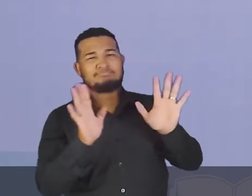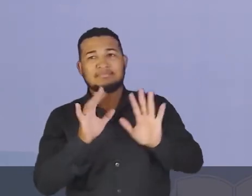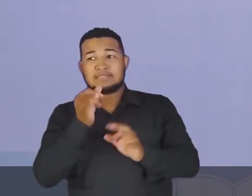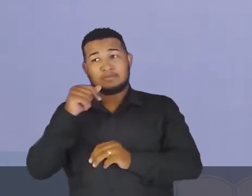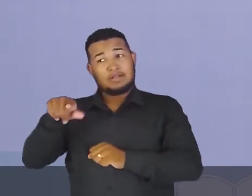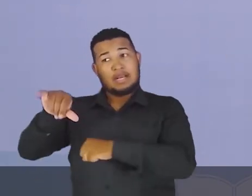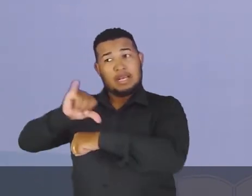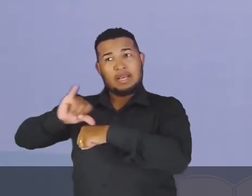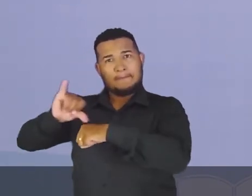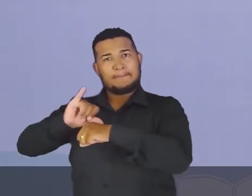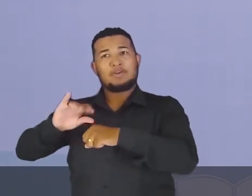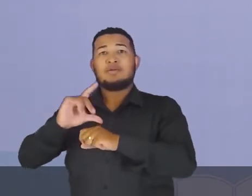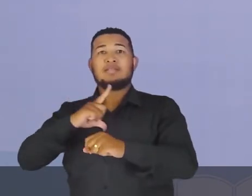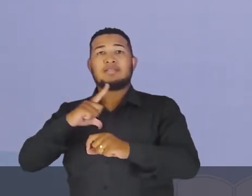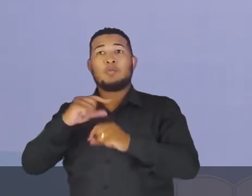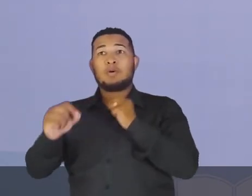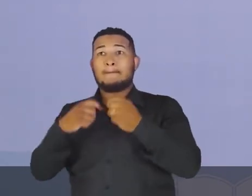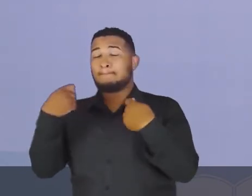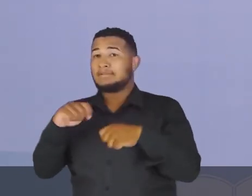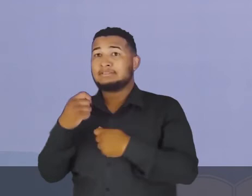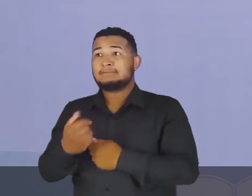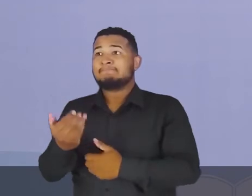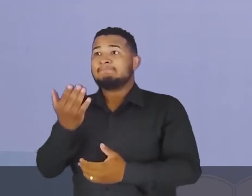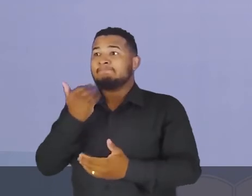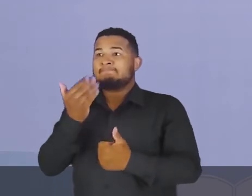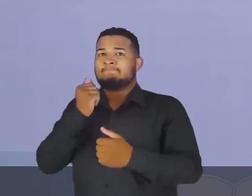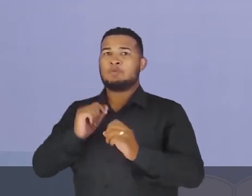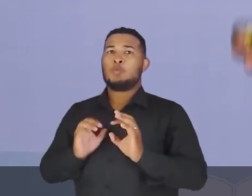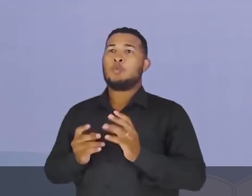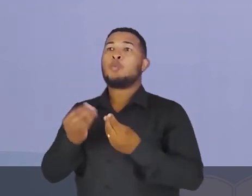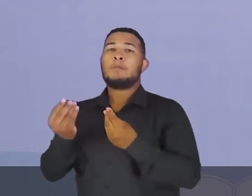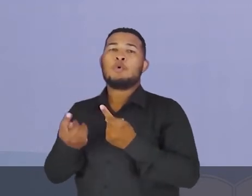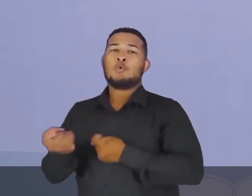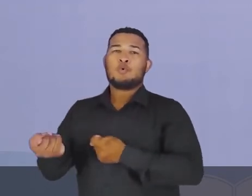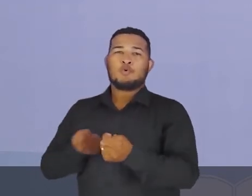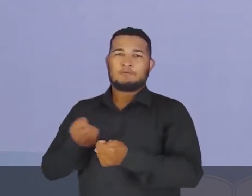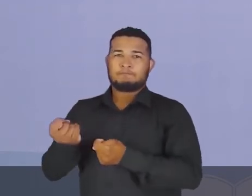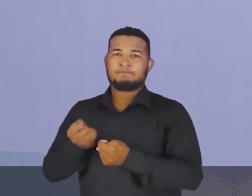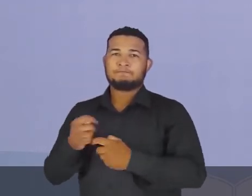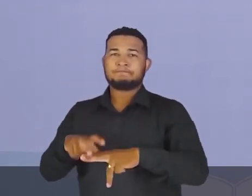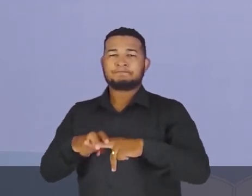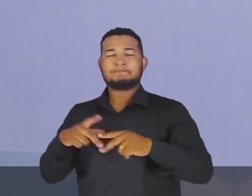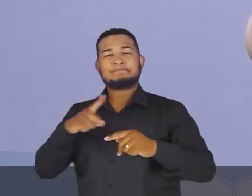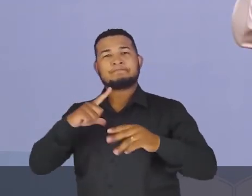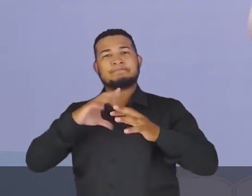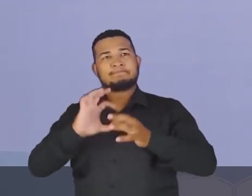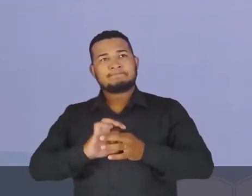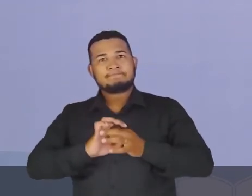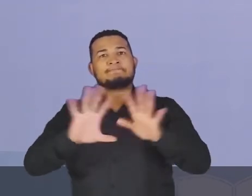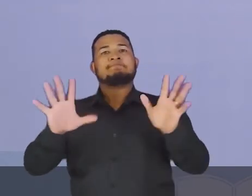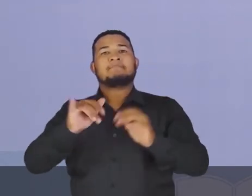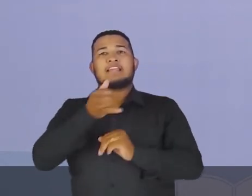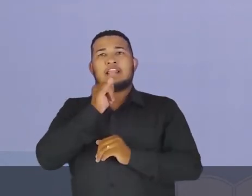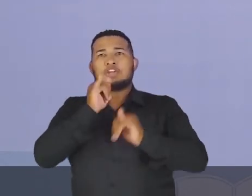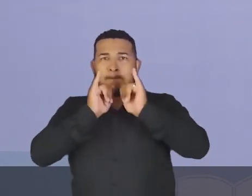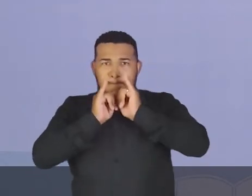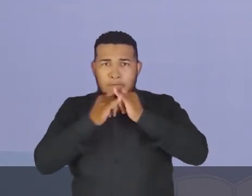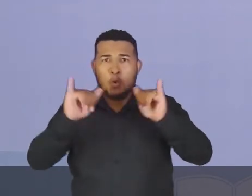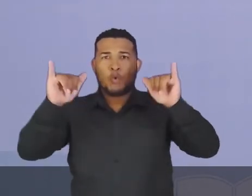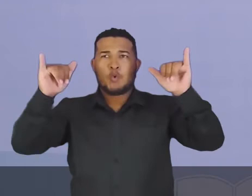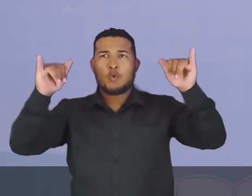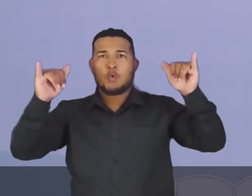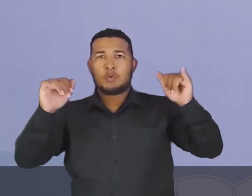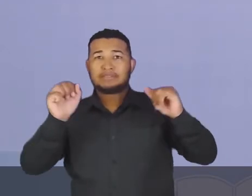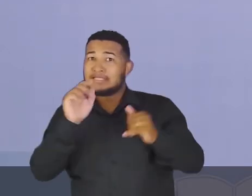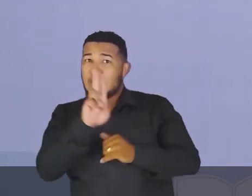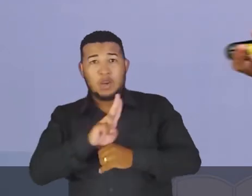alimentos ricos em lipídios, eles têm que ser consumidos de forma moderada, porque eles vão liberar muita energia e essa